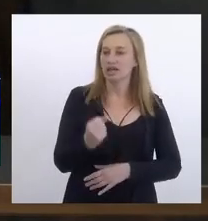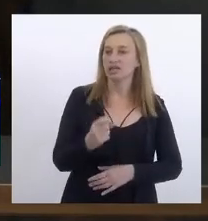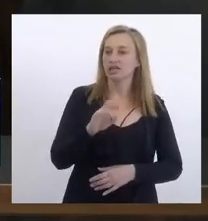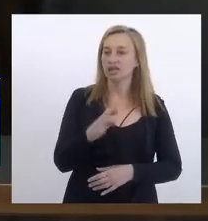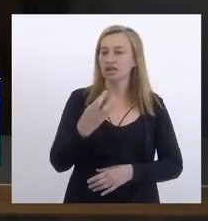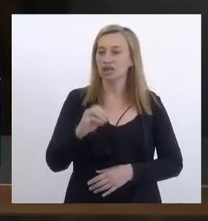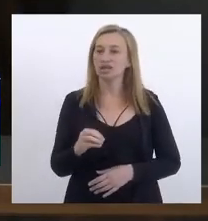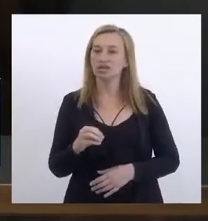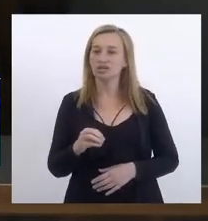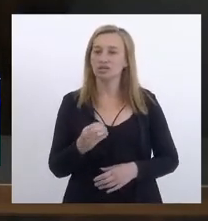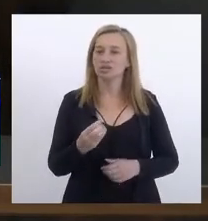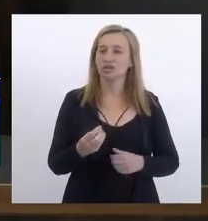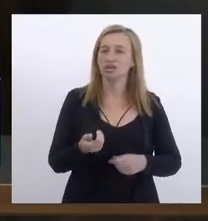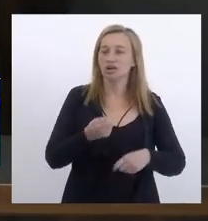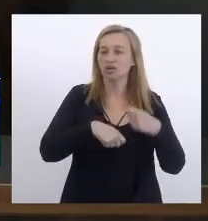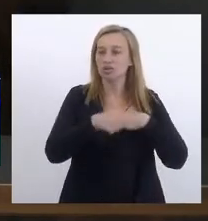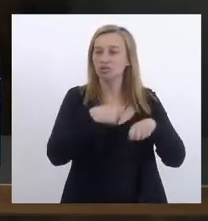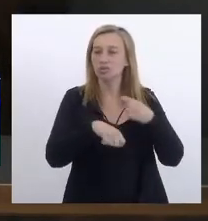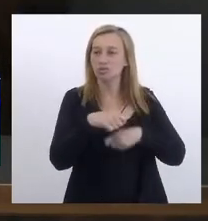de empreendimentos